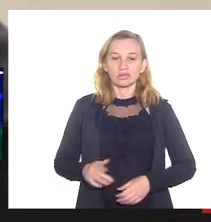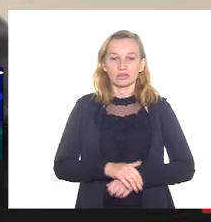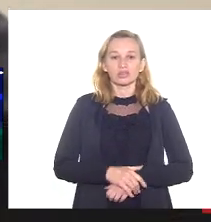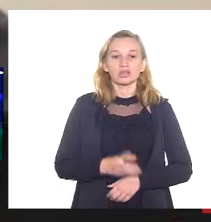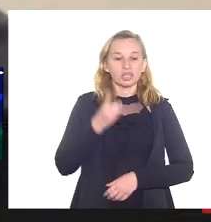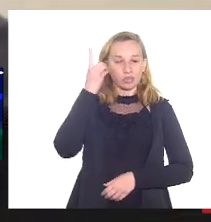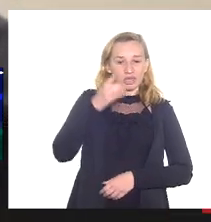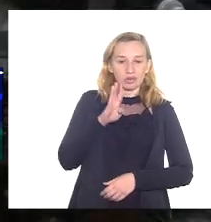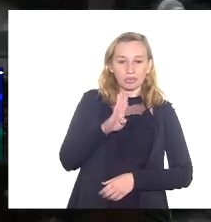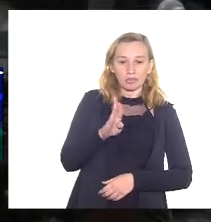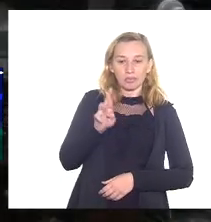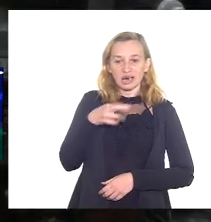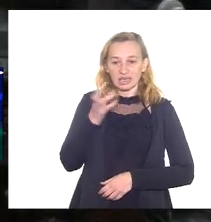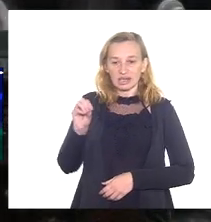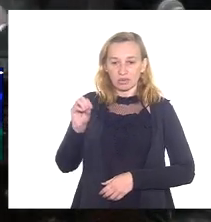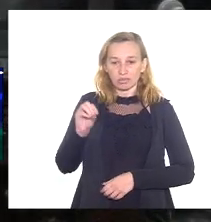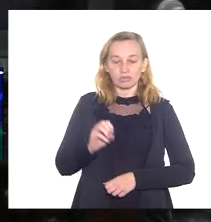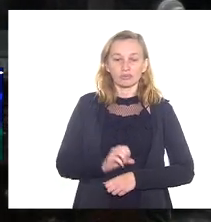Deputado Brazão.